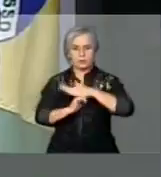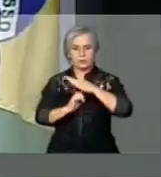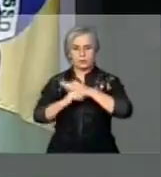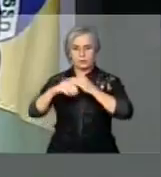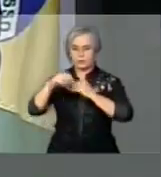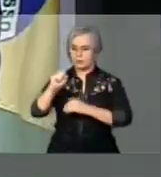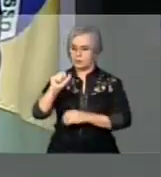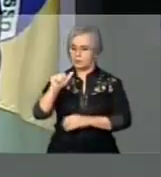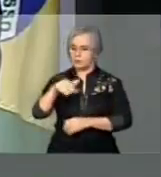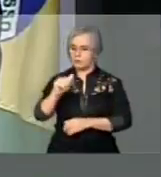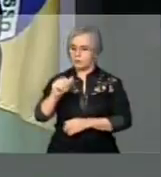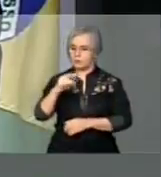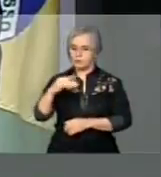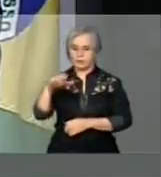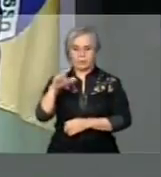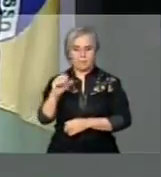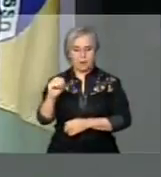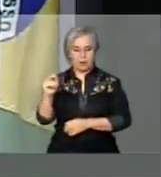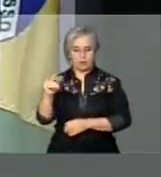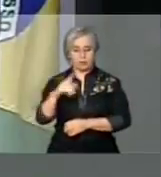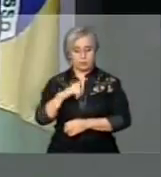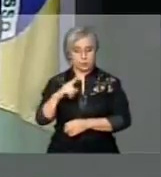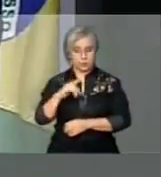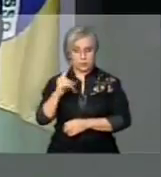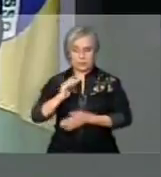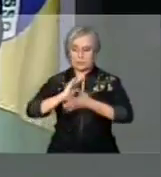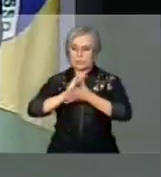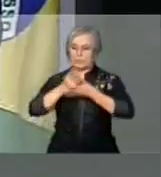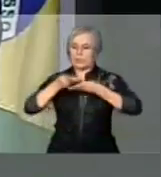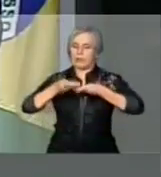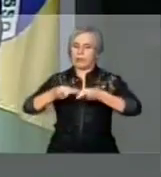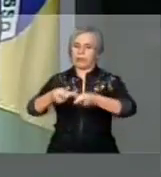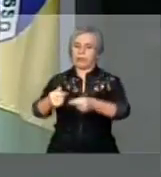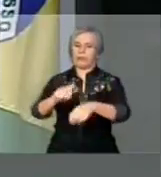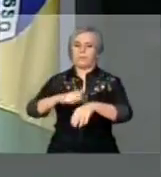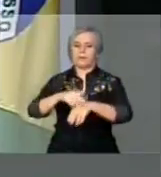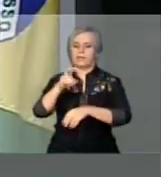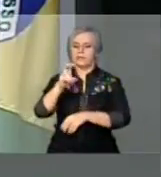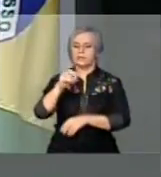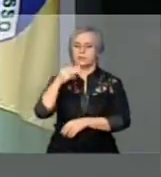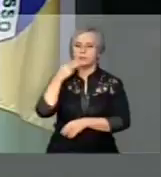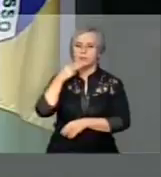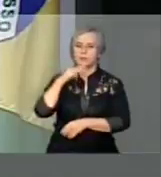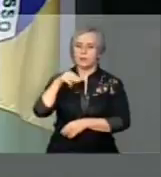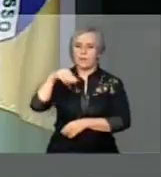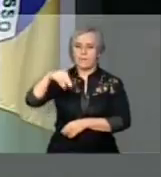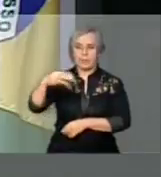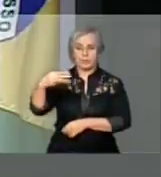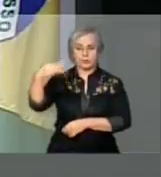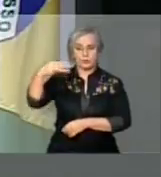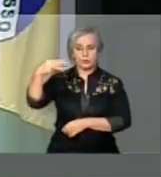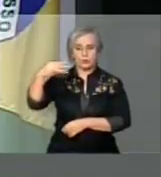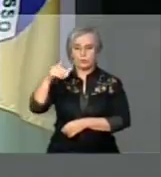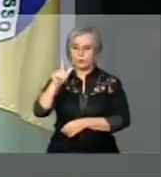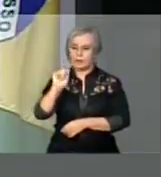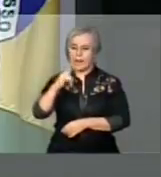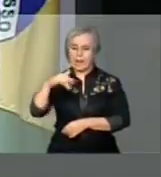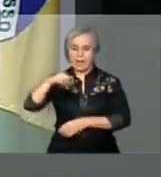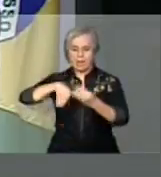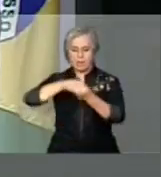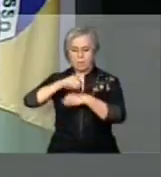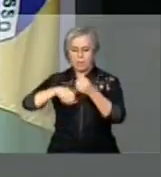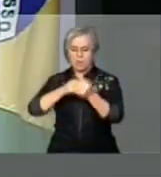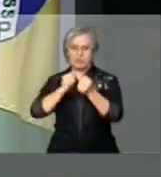funcionava, despejando mais de 50 milhões de metros cúbicos de lama na bacia hidrográfica do Rio Doce,